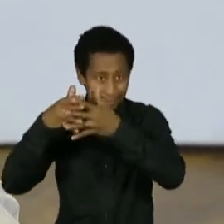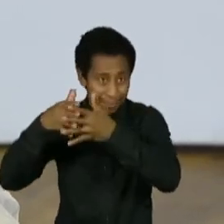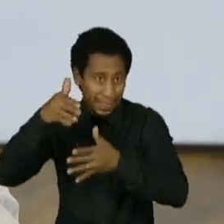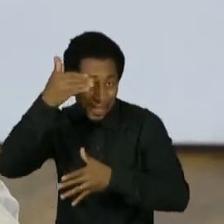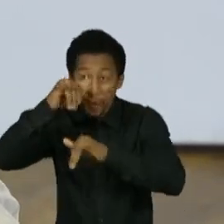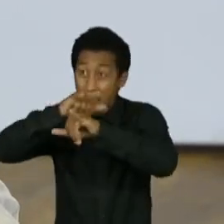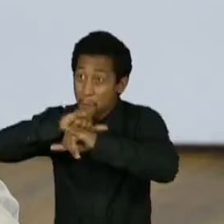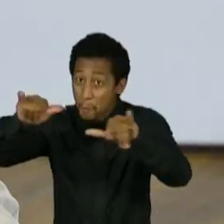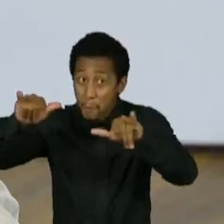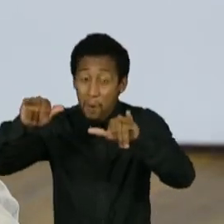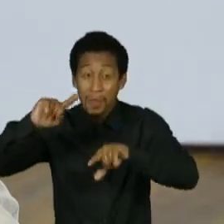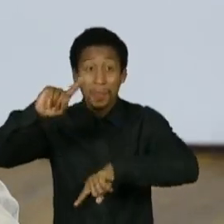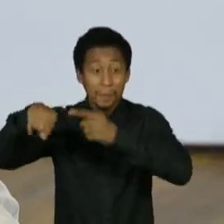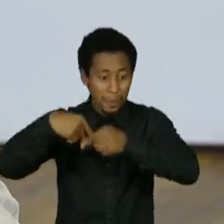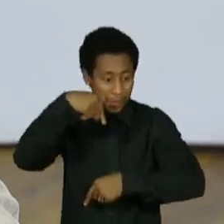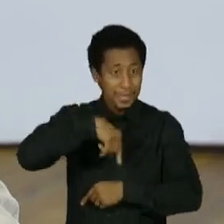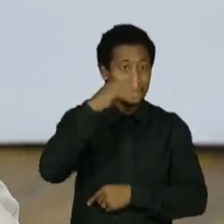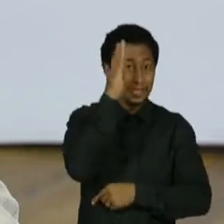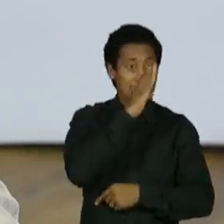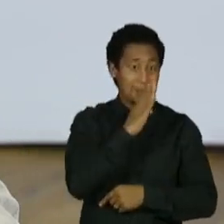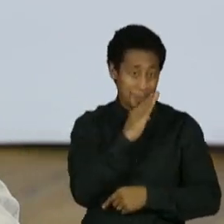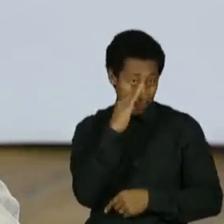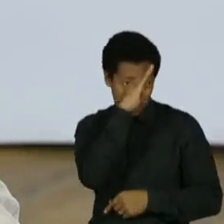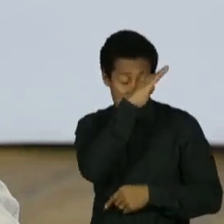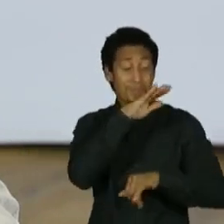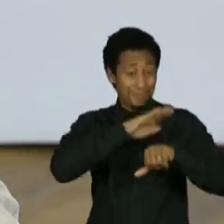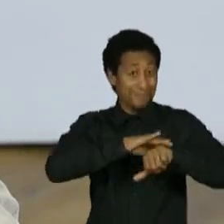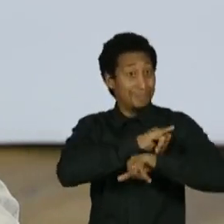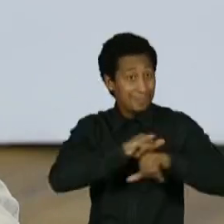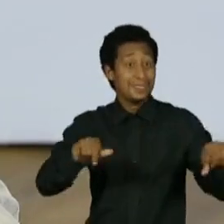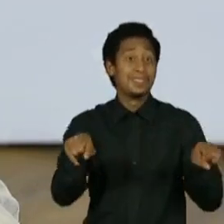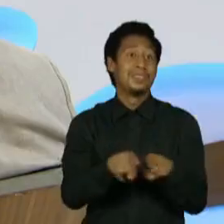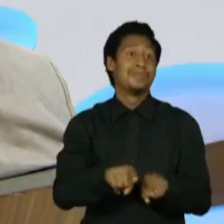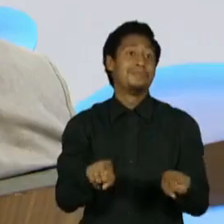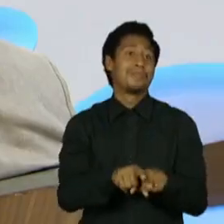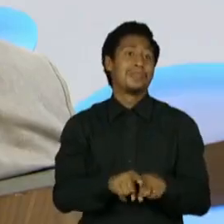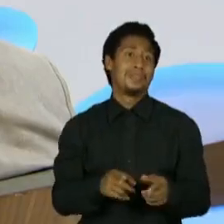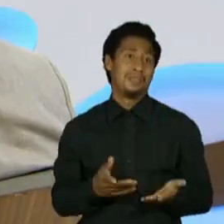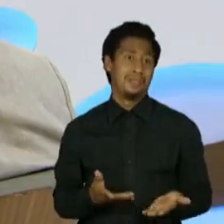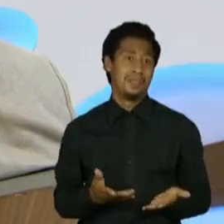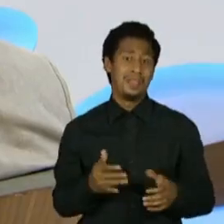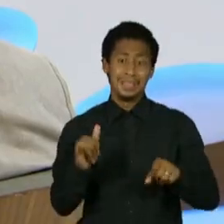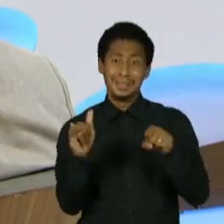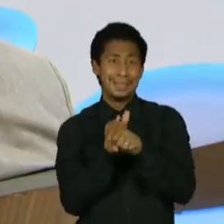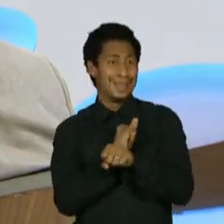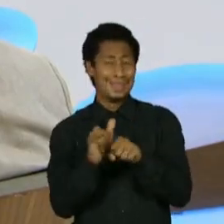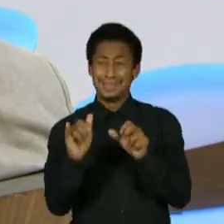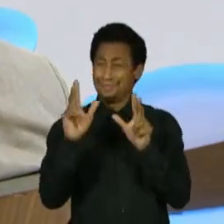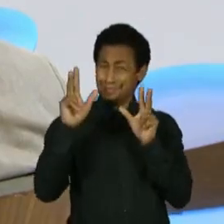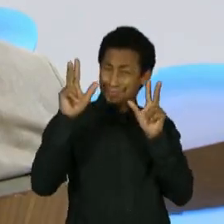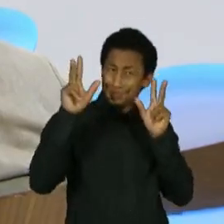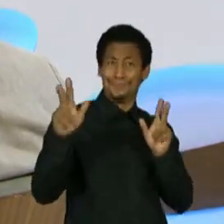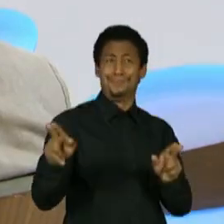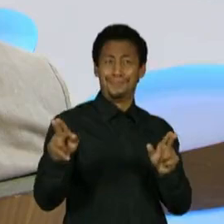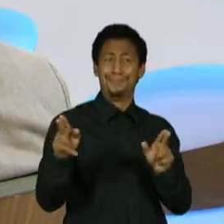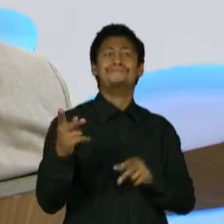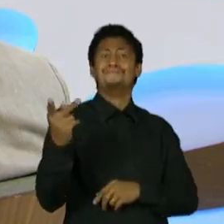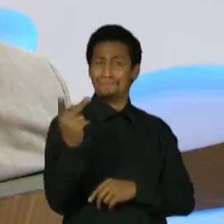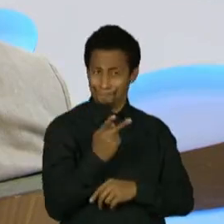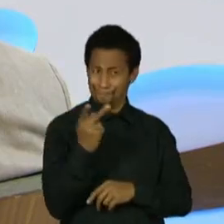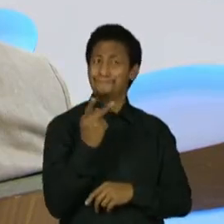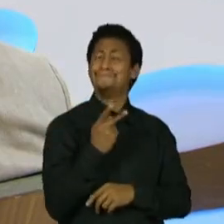bom futebol eu acho que eles pensavam muito parecido tinham e têm muitas afinidades